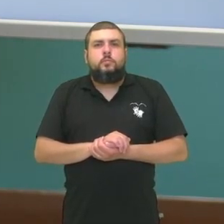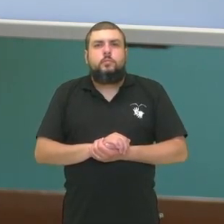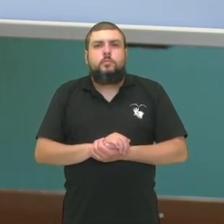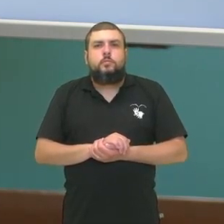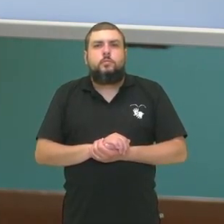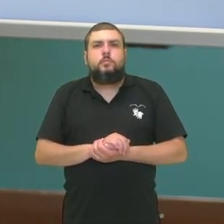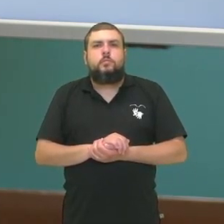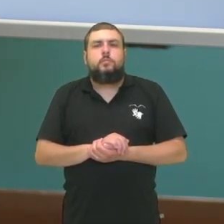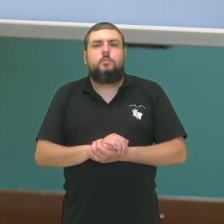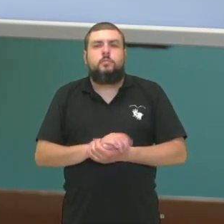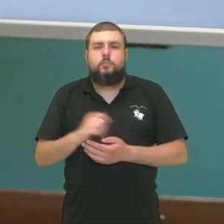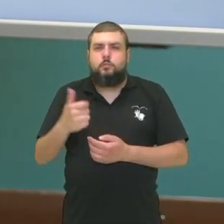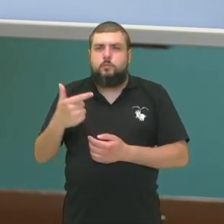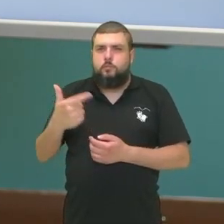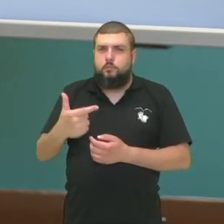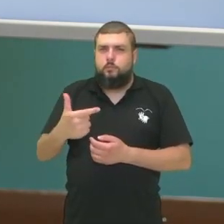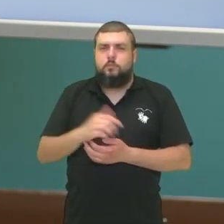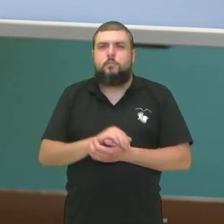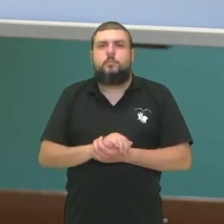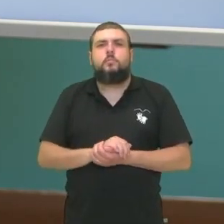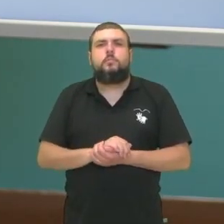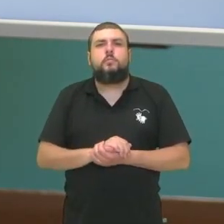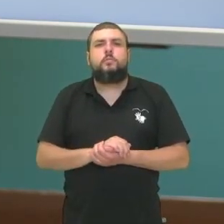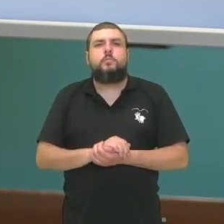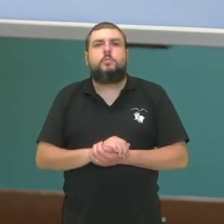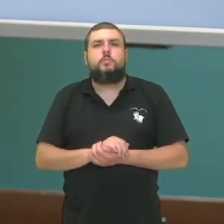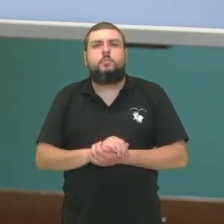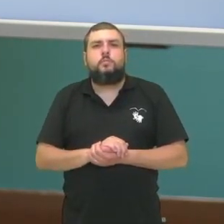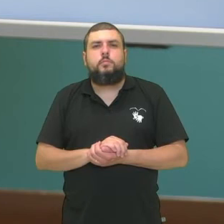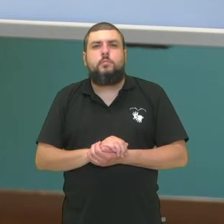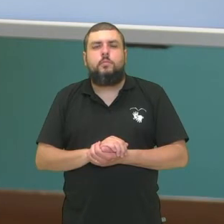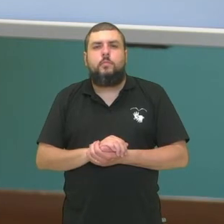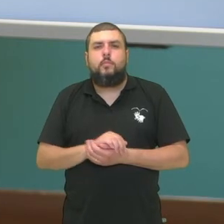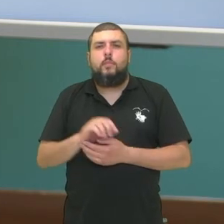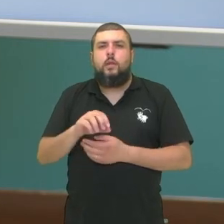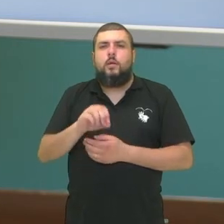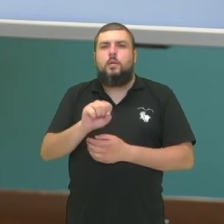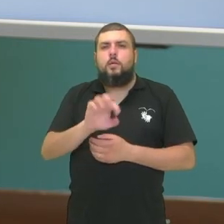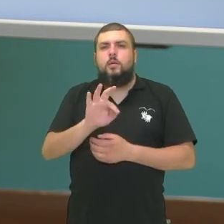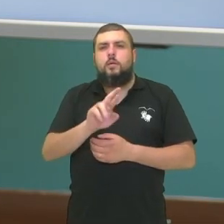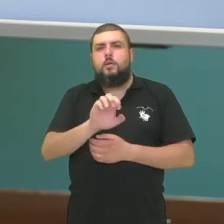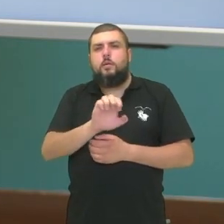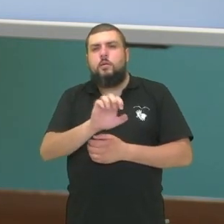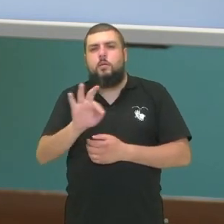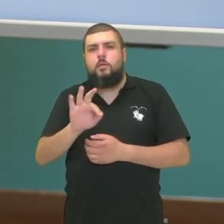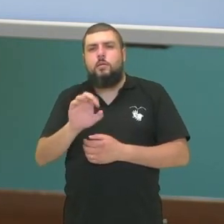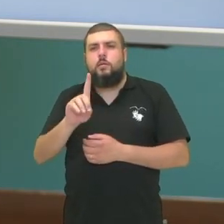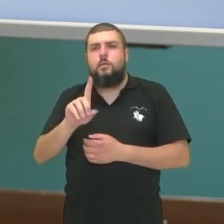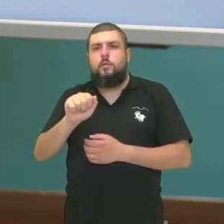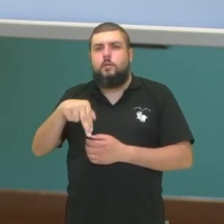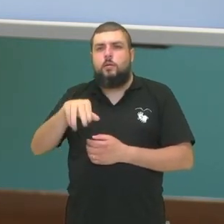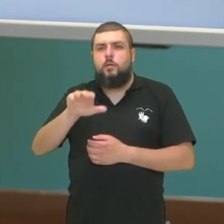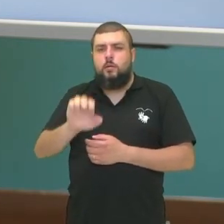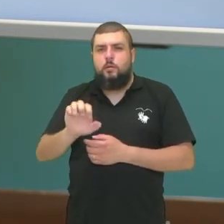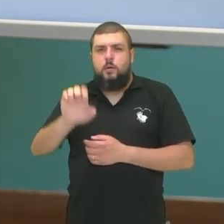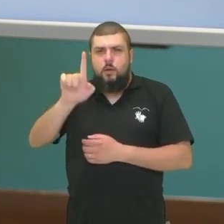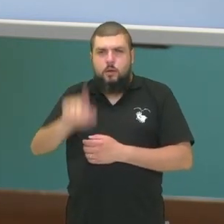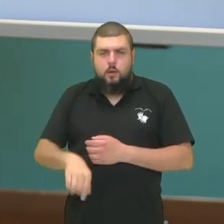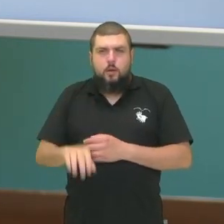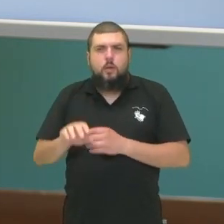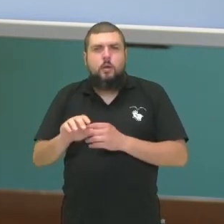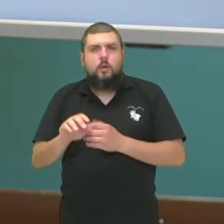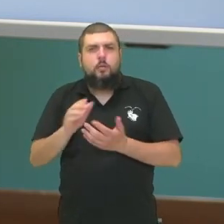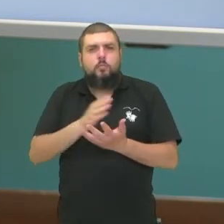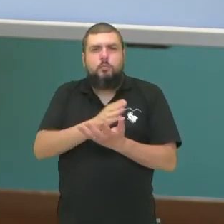então. Street dance é um rótulo que os americanos criaram para identificar os estilos de dança que surgiram nos guetos e